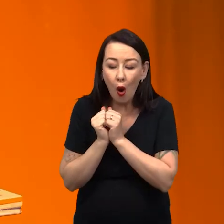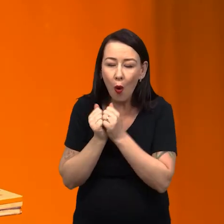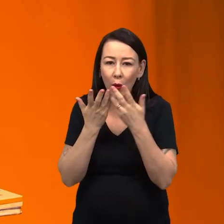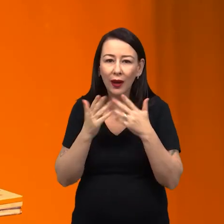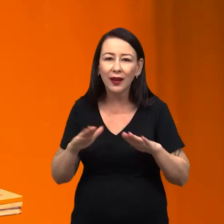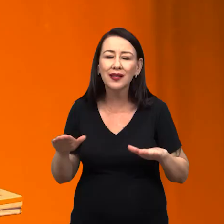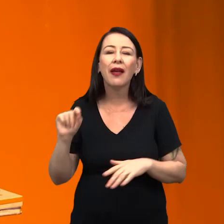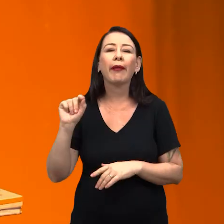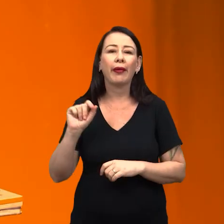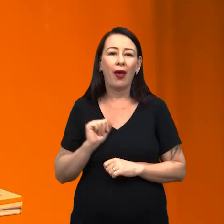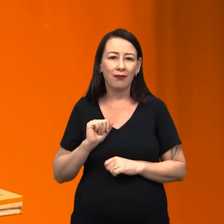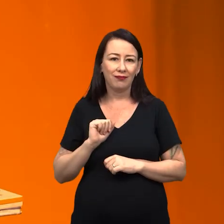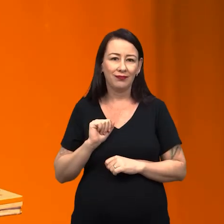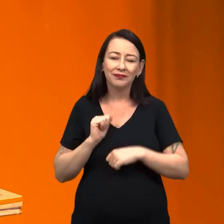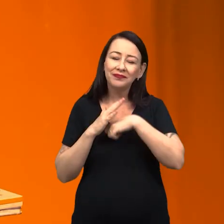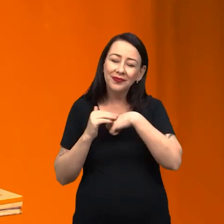Quem canta acalanto?